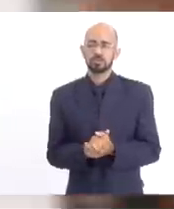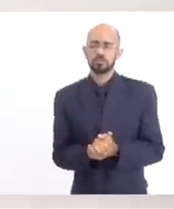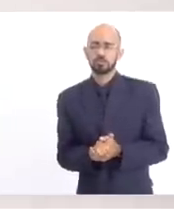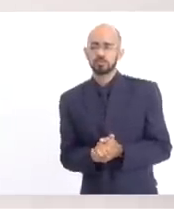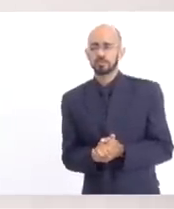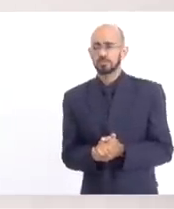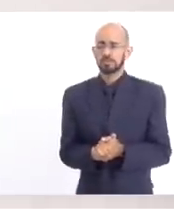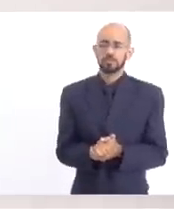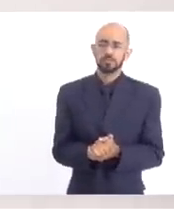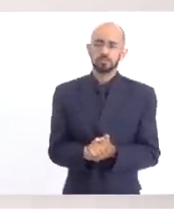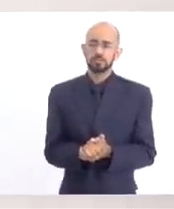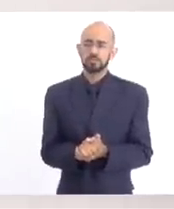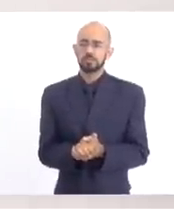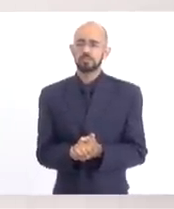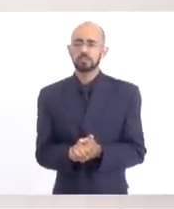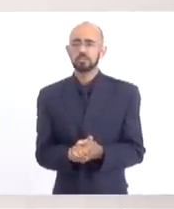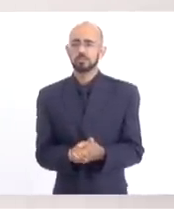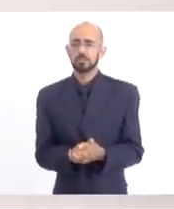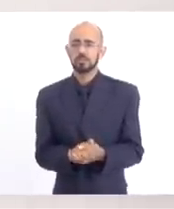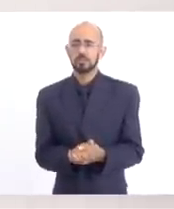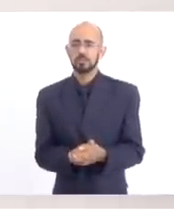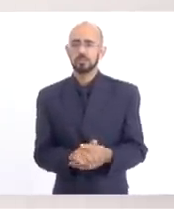porque há uma